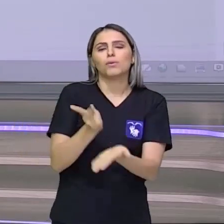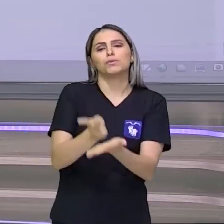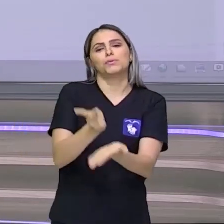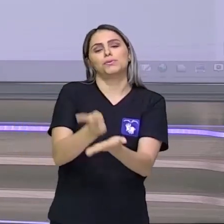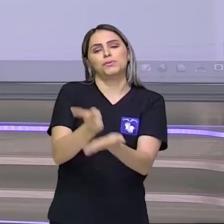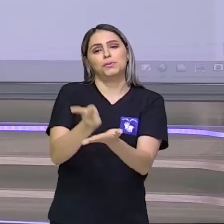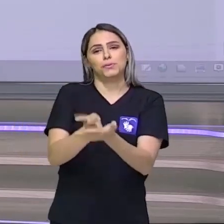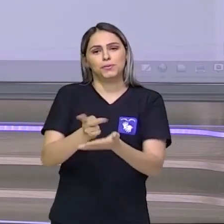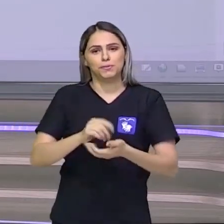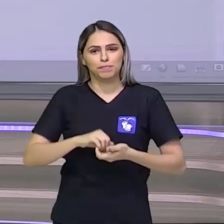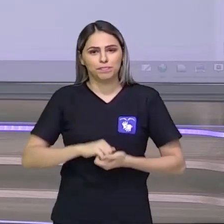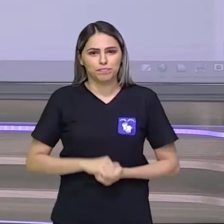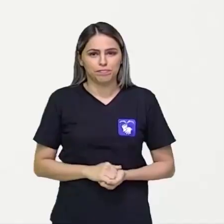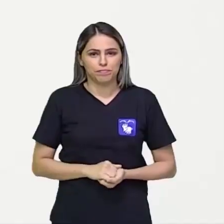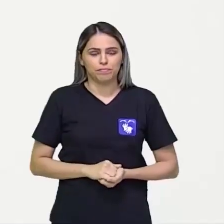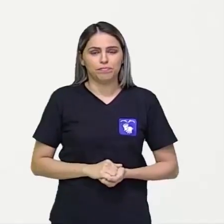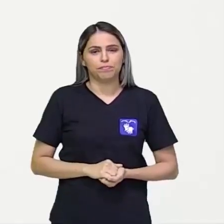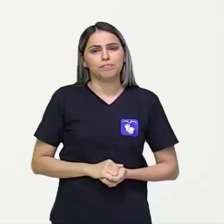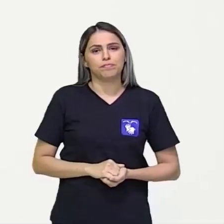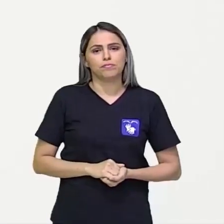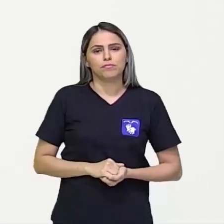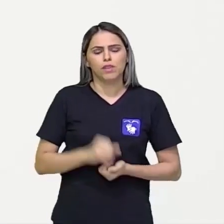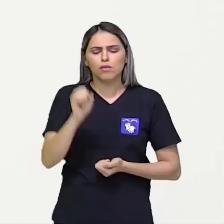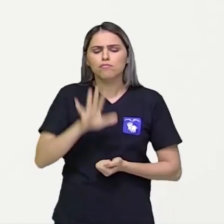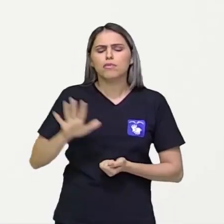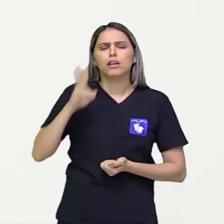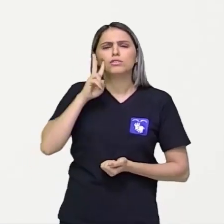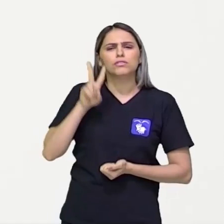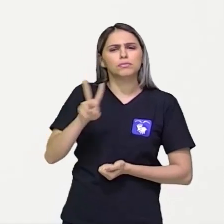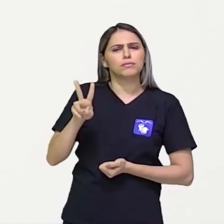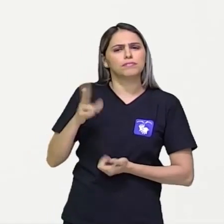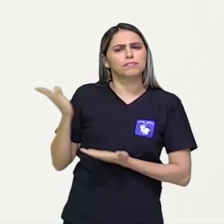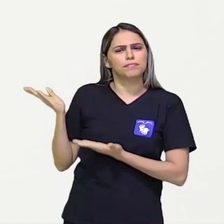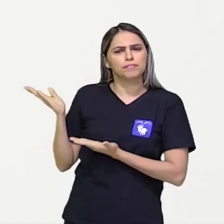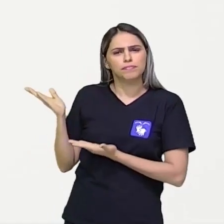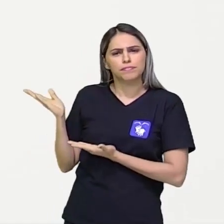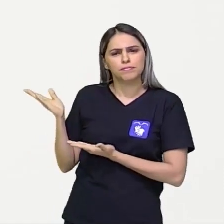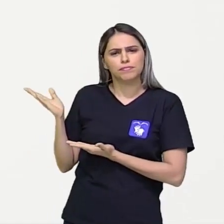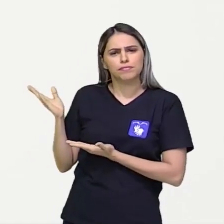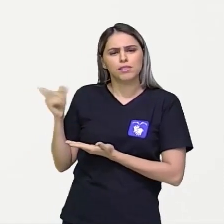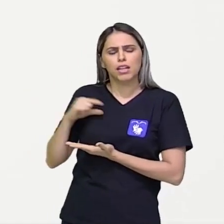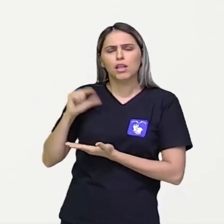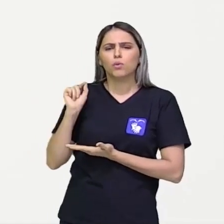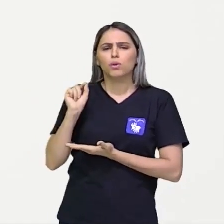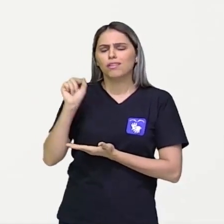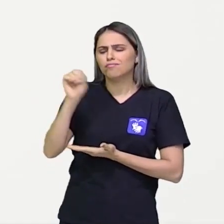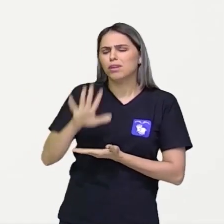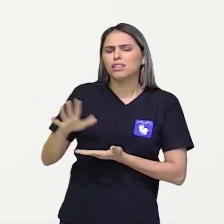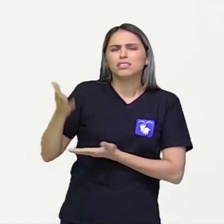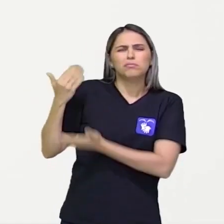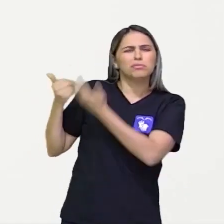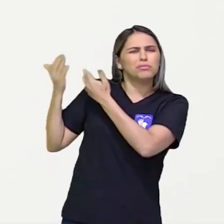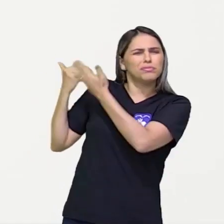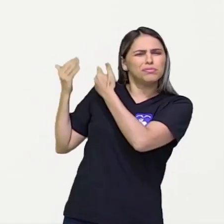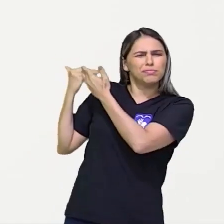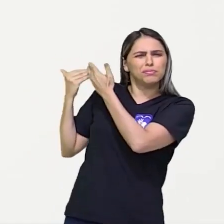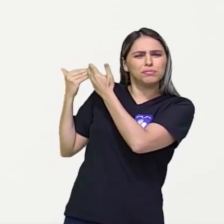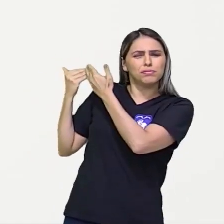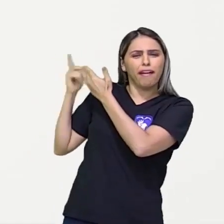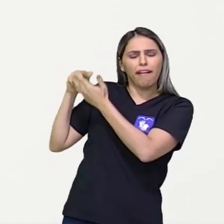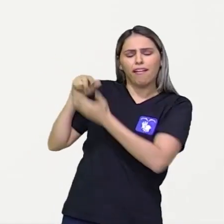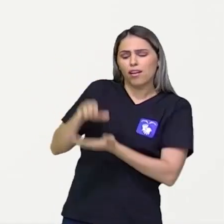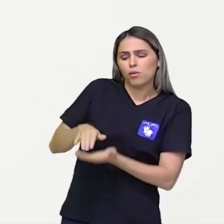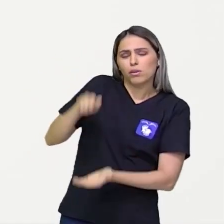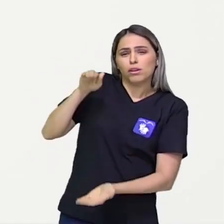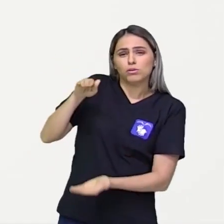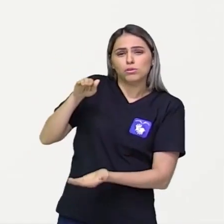possam ser esquecidas. Olha só que outra imagem. Aqui nós temos uma imagem muito antiga, que é um